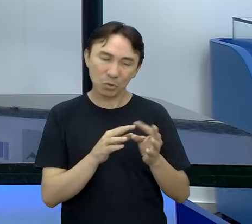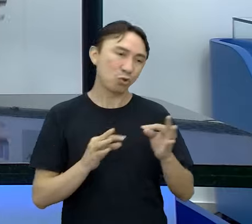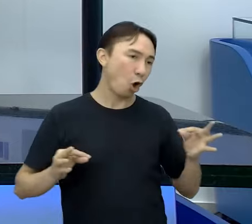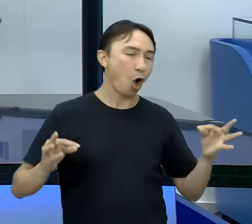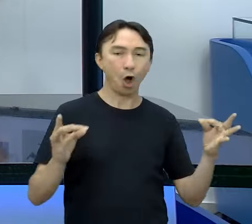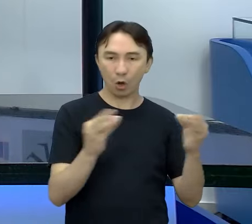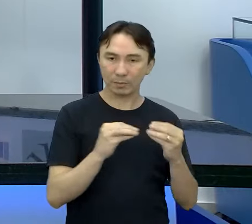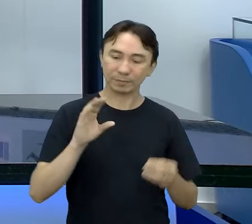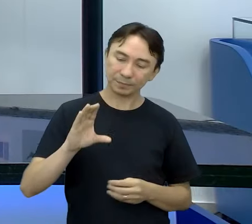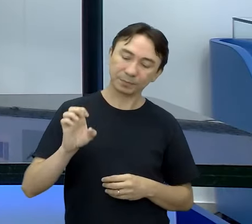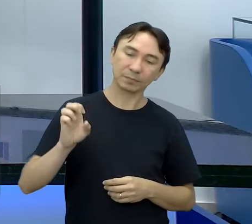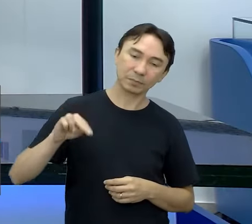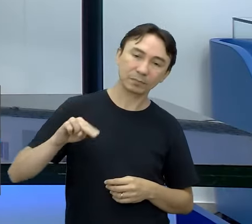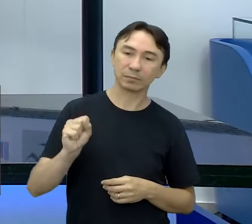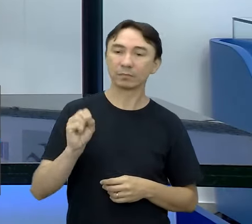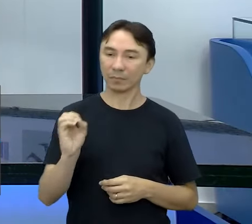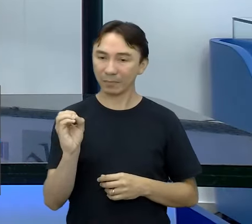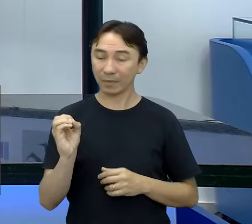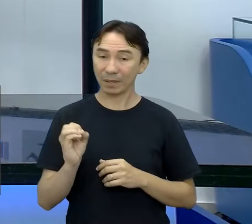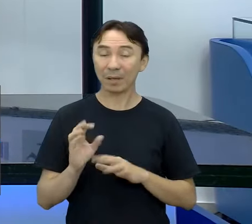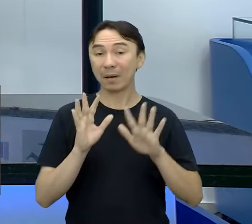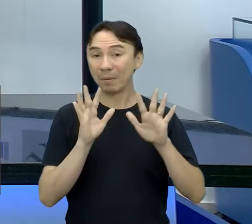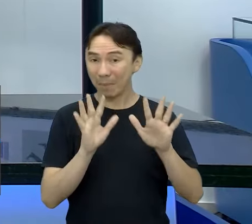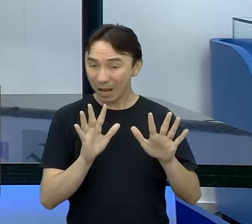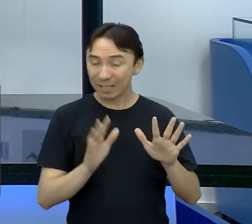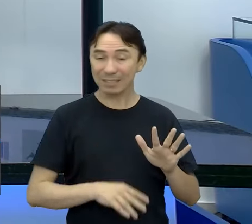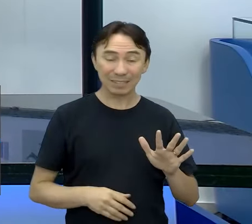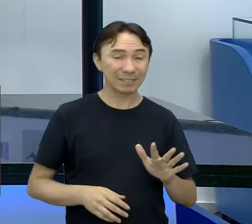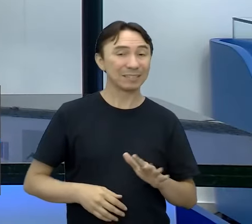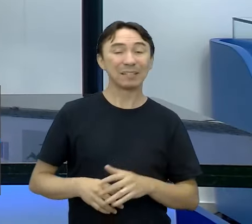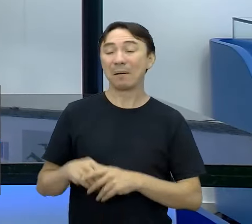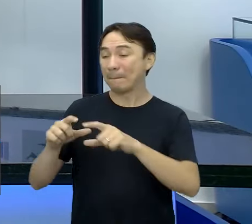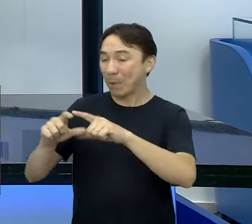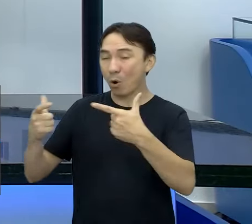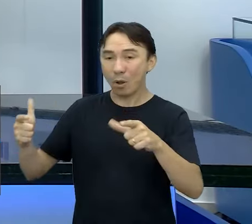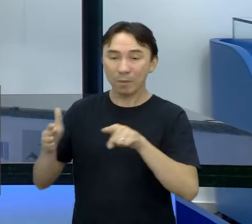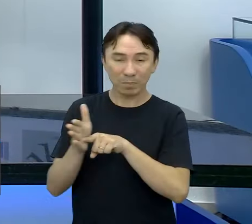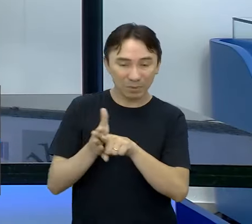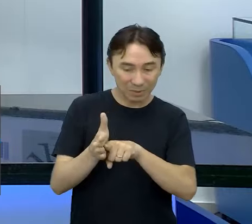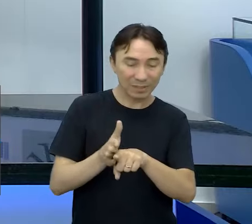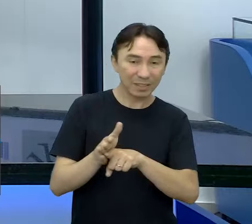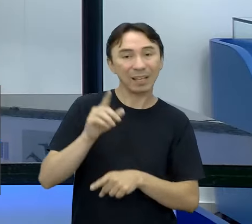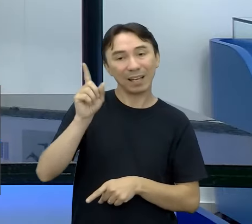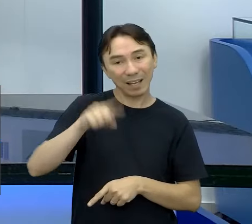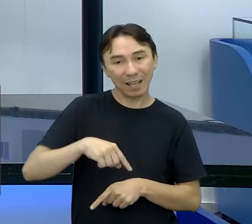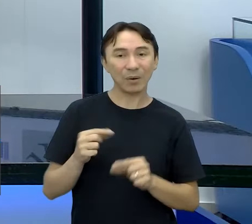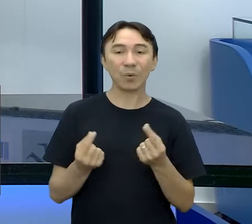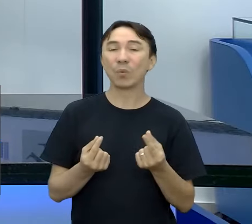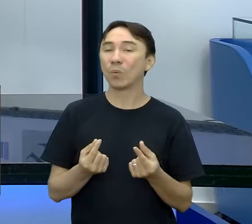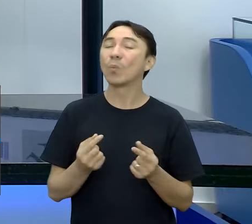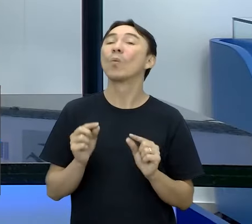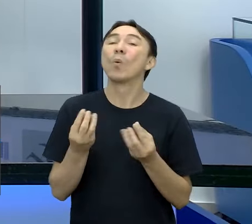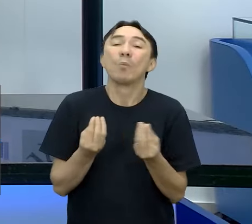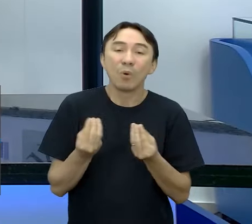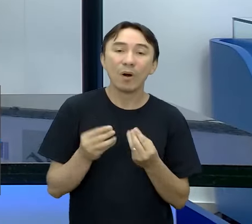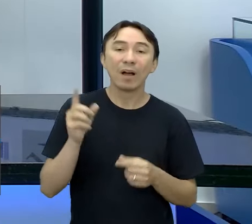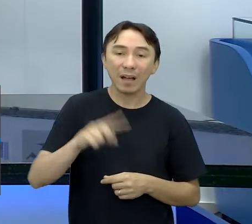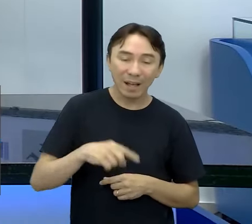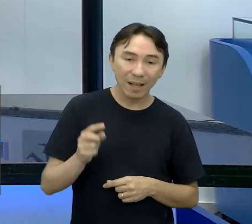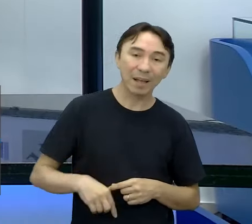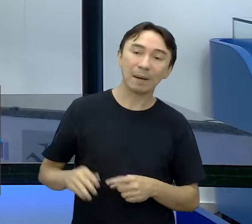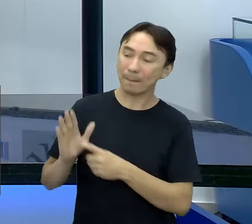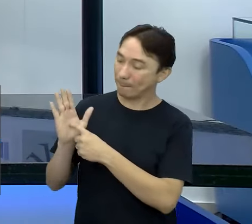parte da população, porque pra pesquisar toda a população não é viável em relação a tempo e dinheiro, tá? Agora, quando